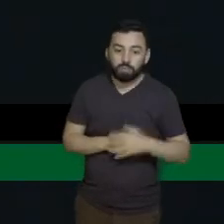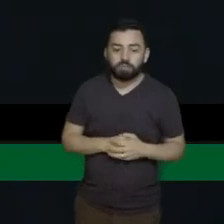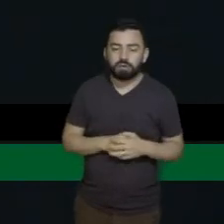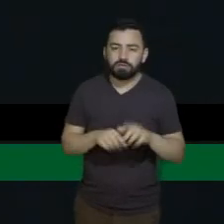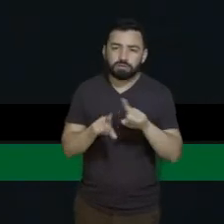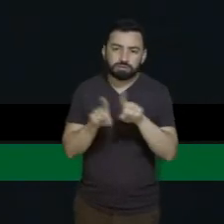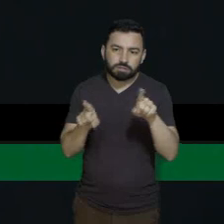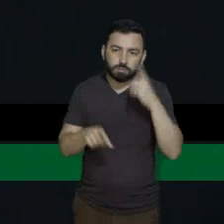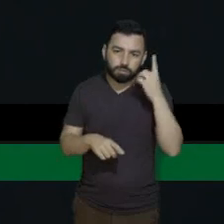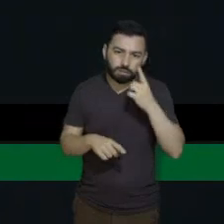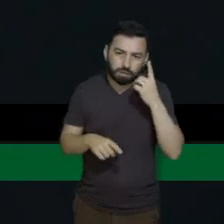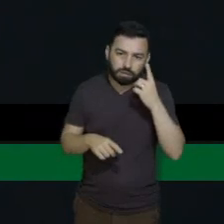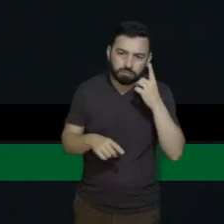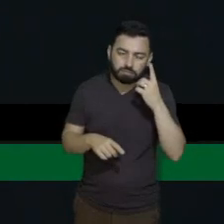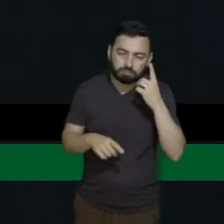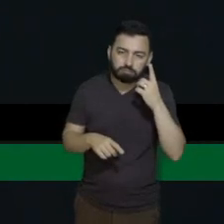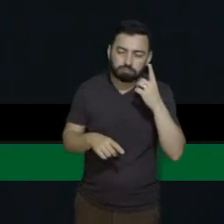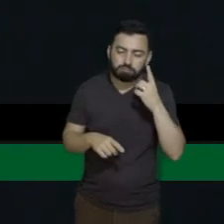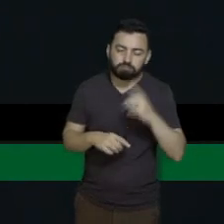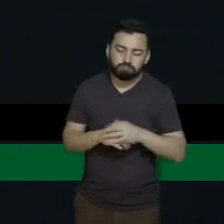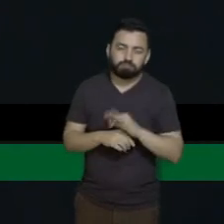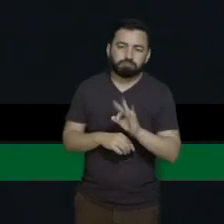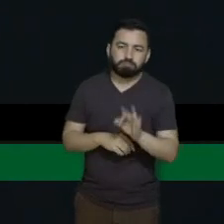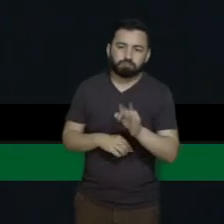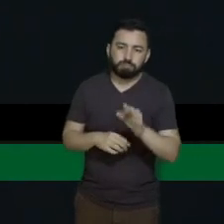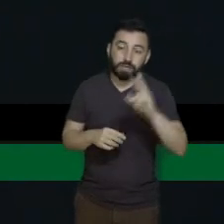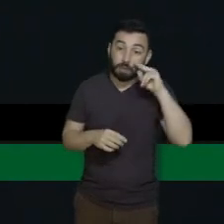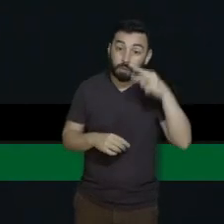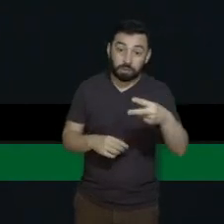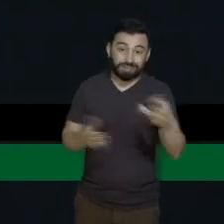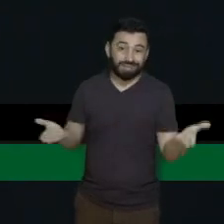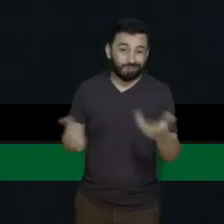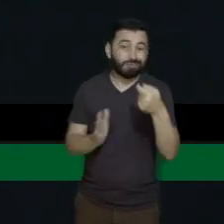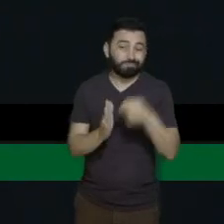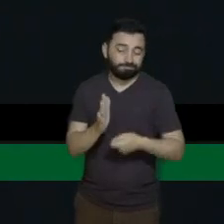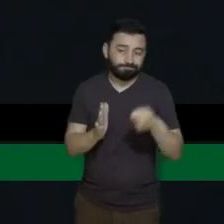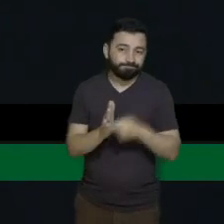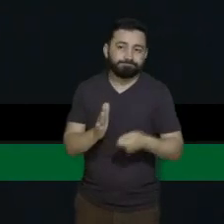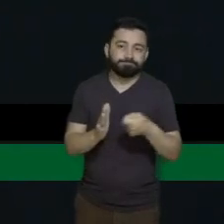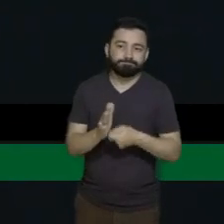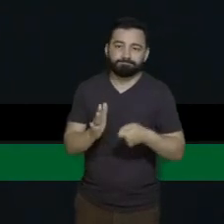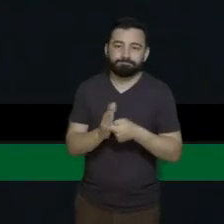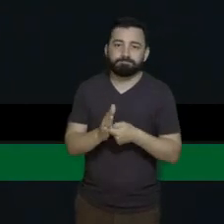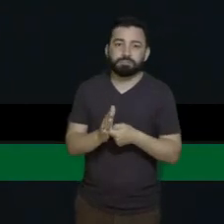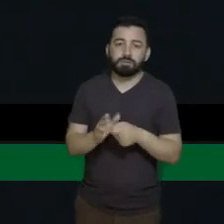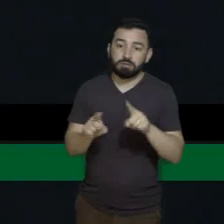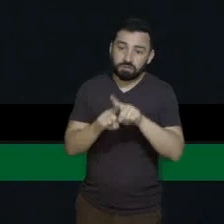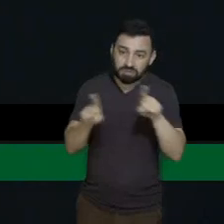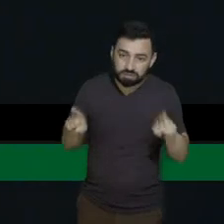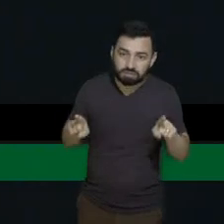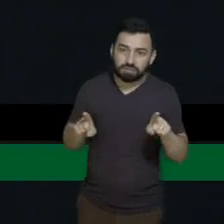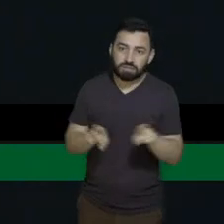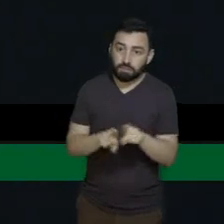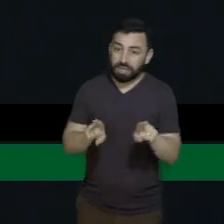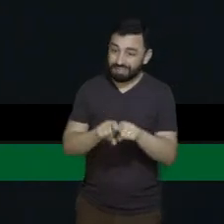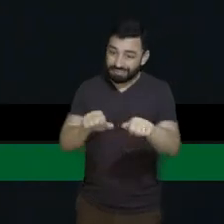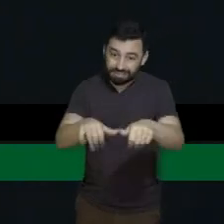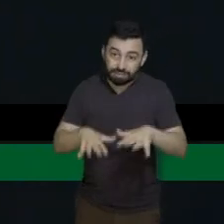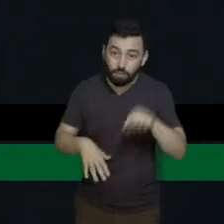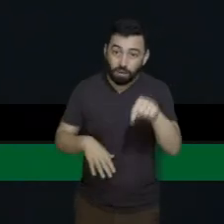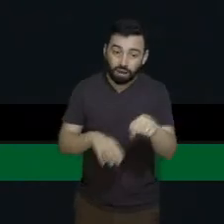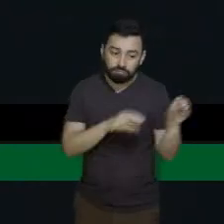deputados, reconhecer essa luta, esta sessão